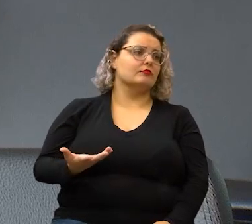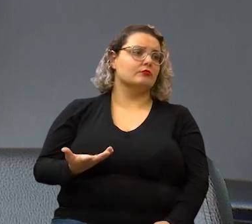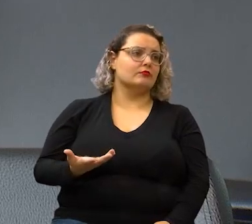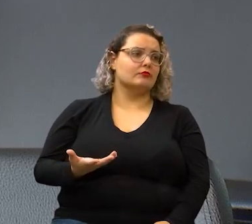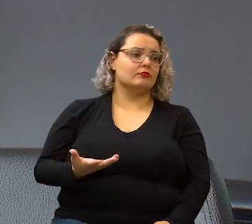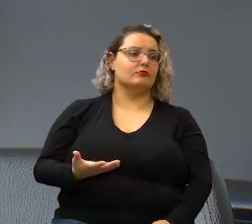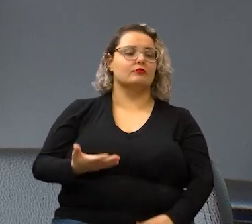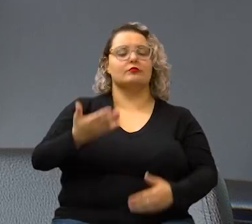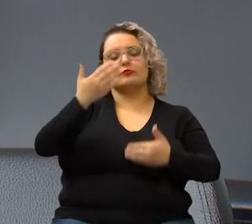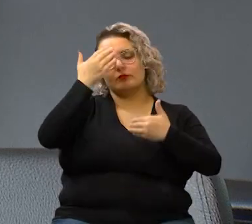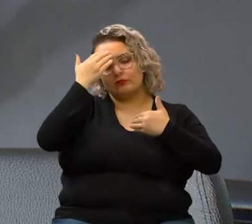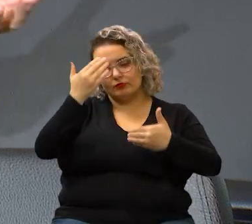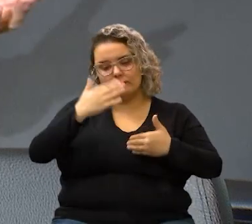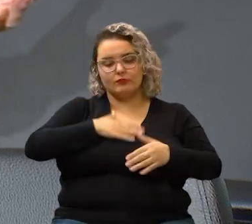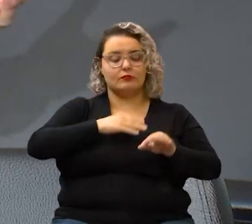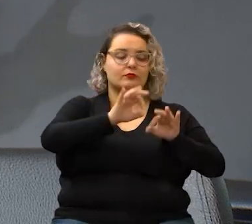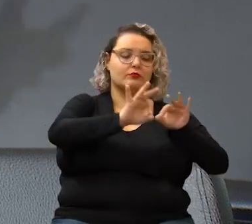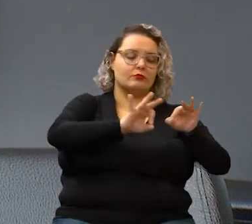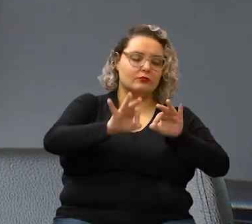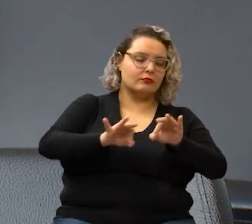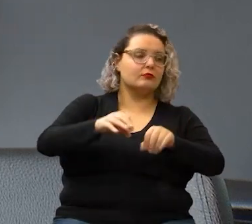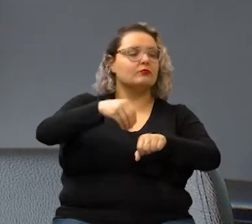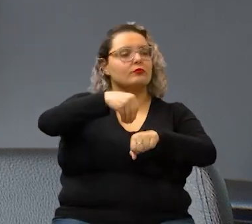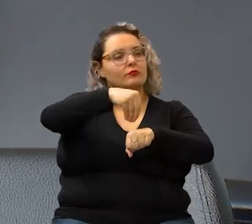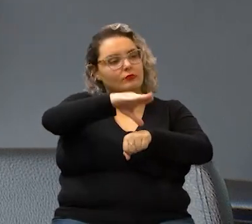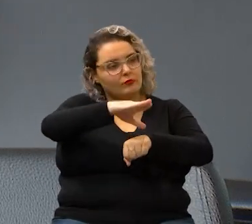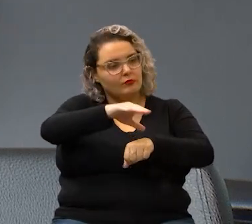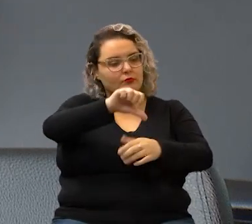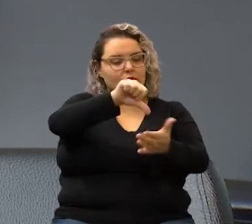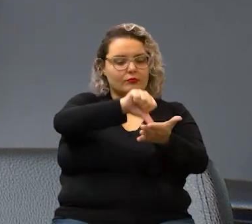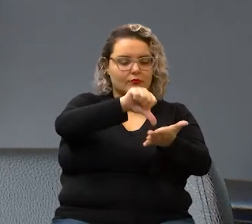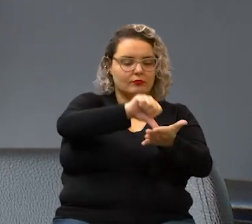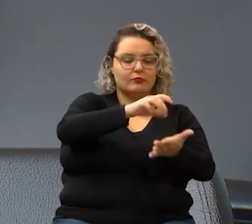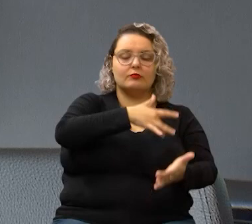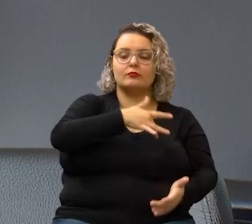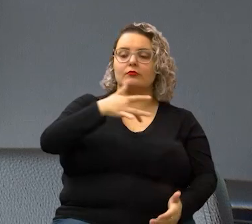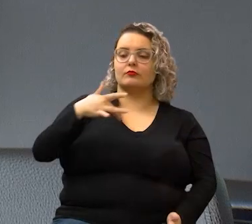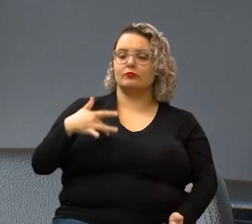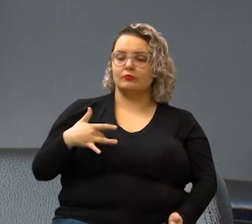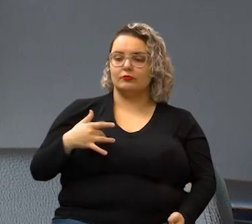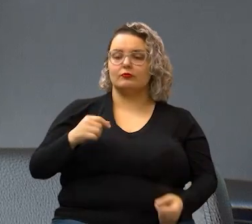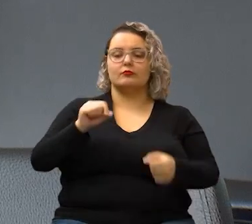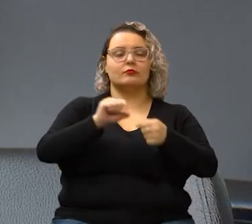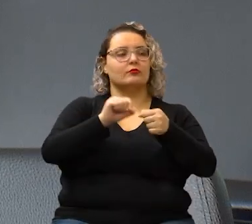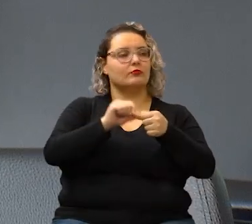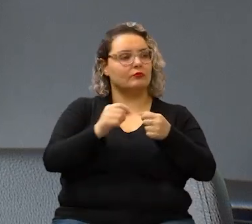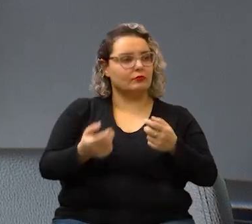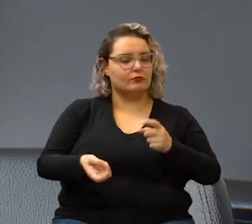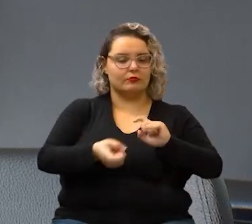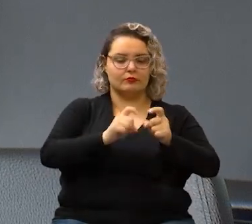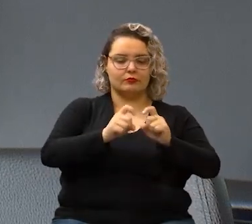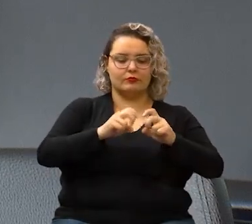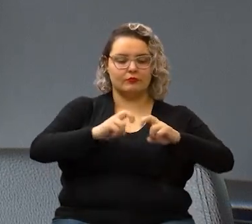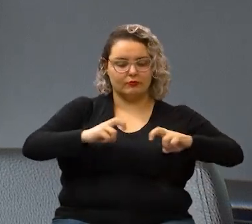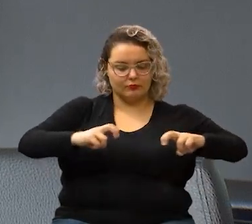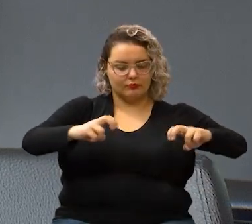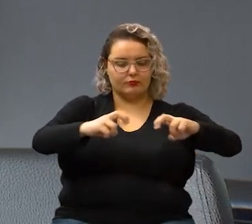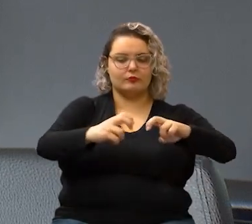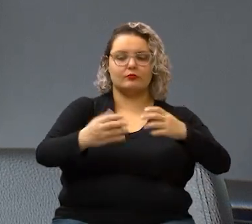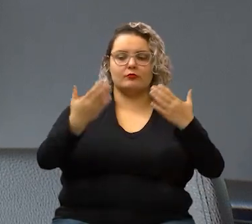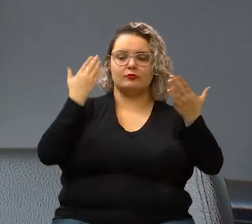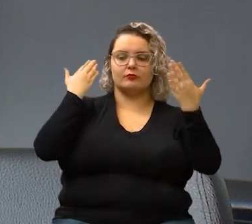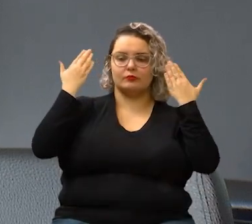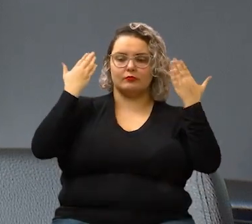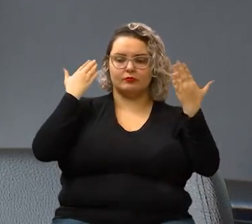vida. Mas aí, graças ao meu projeto, encaminhei ele para o postinho de saúde, fizeram uma